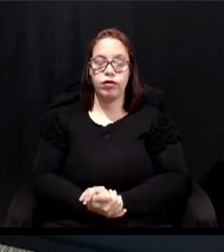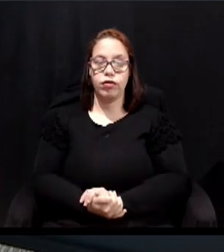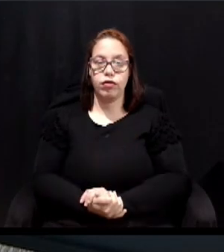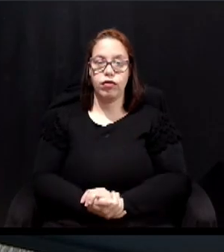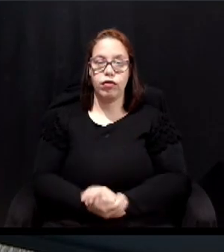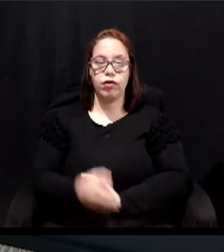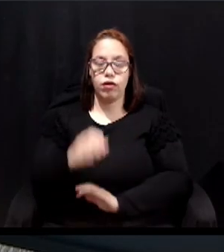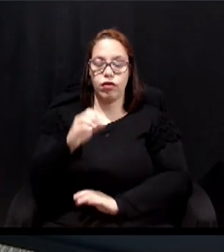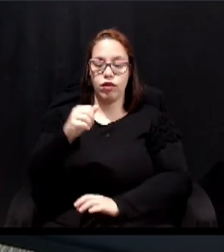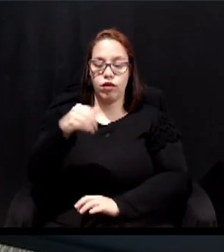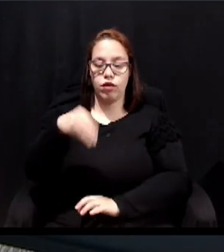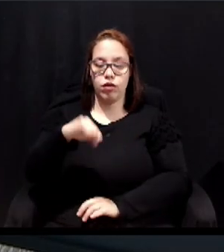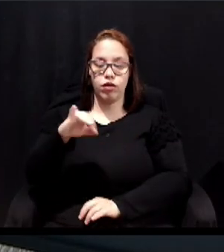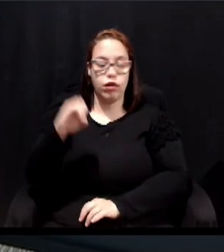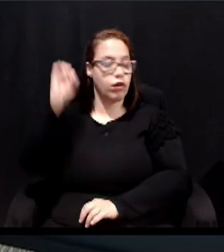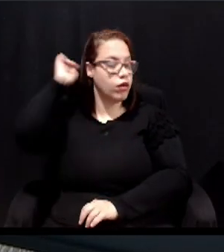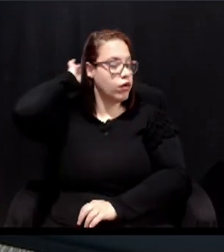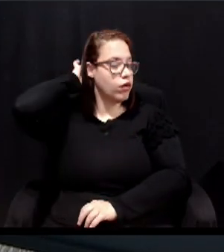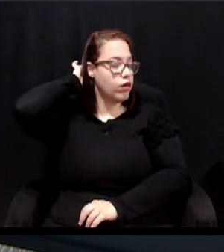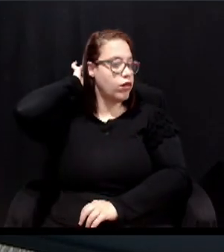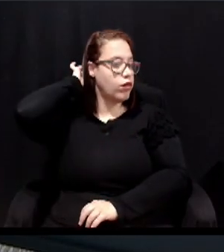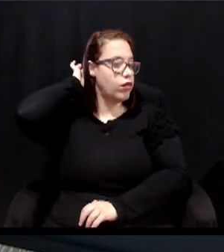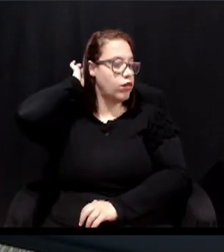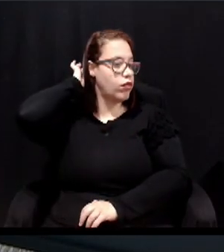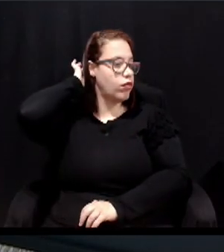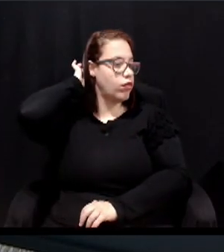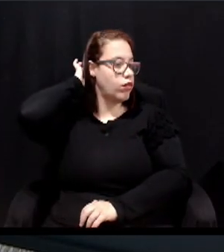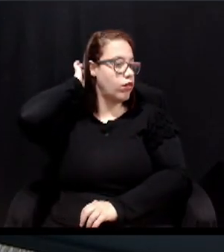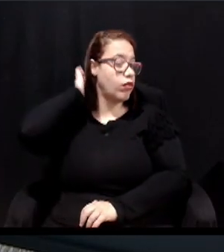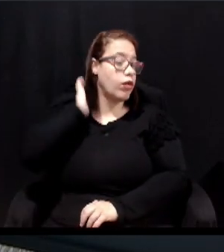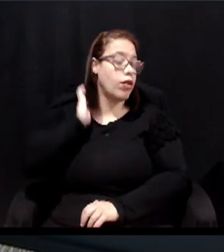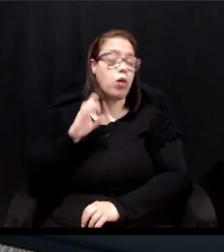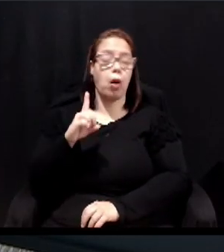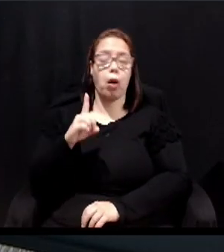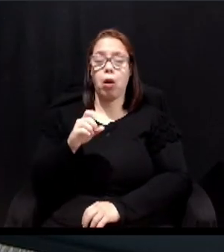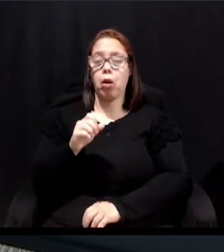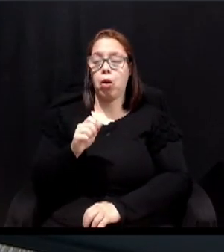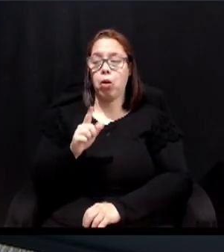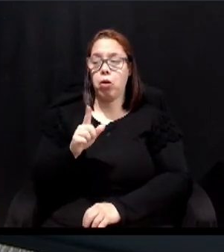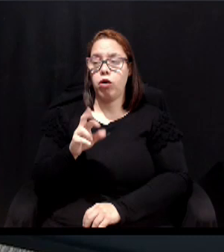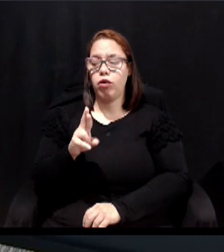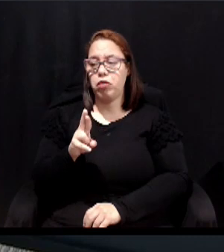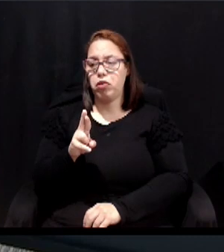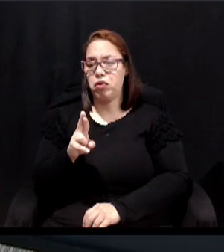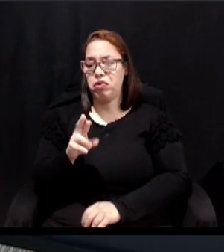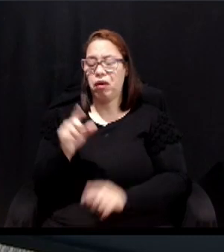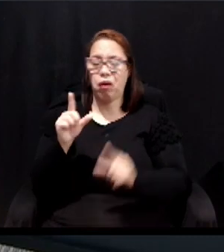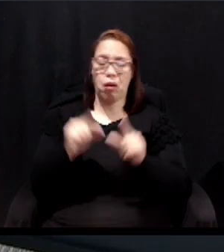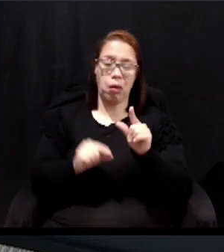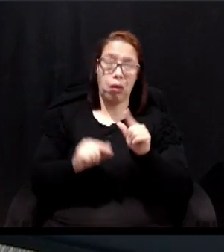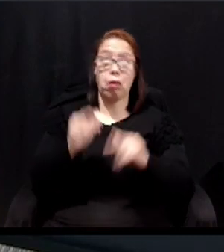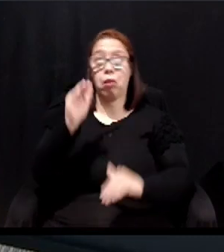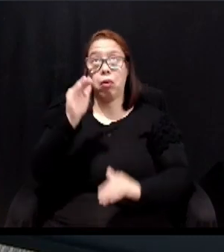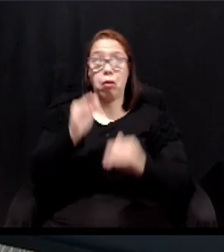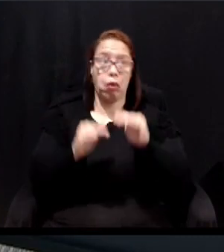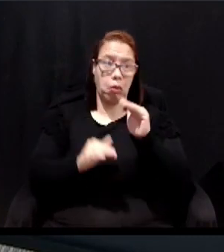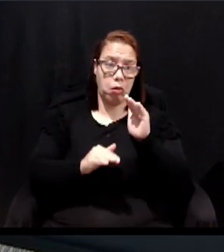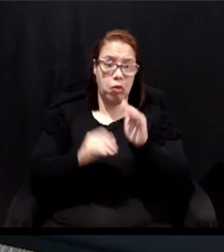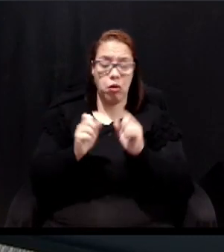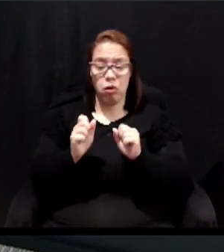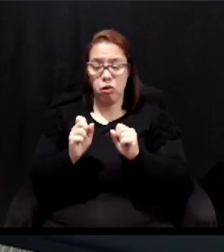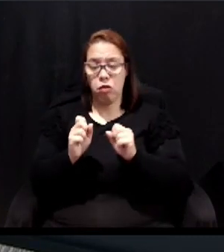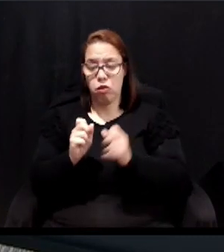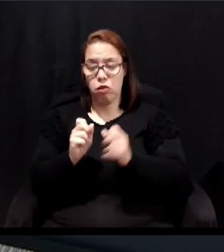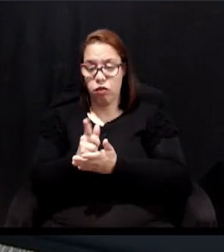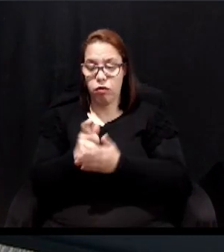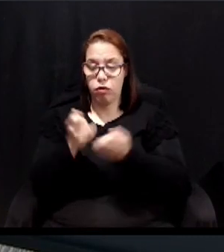hoje assim, a pessoa que vai exportar, nossa, mas o dólar, na hora que eu vender, vai cair, o dólar, quando eu for comprar, vai subir. Aí a gente esclareceu